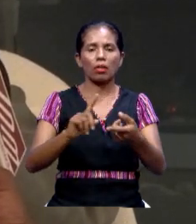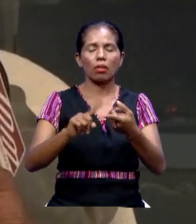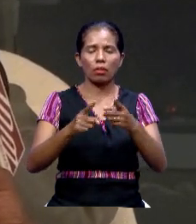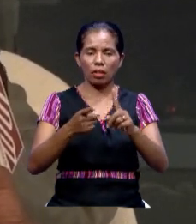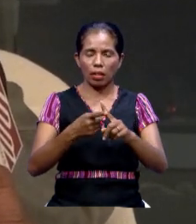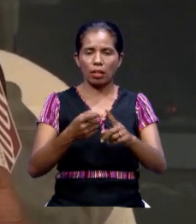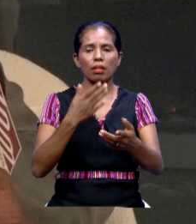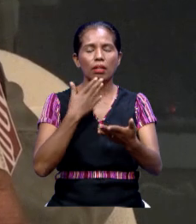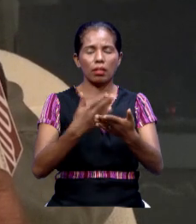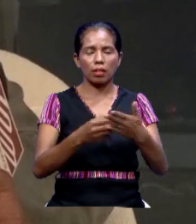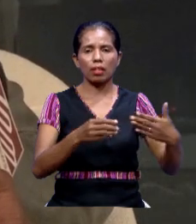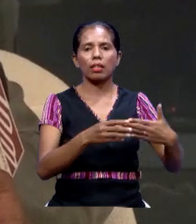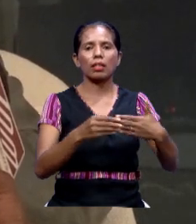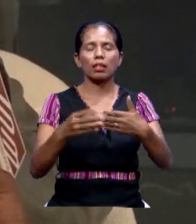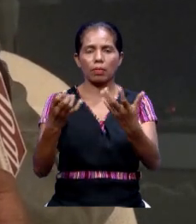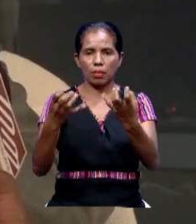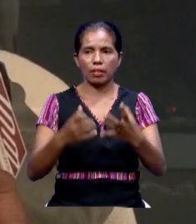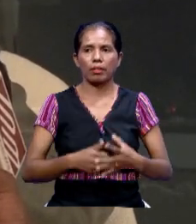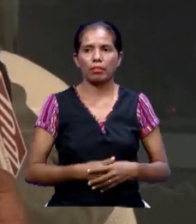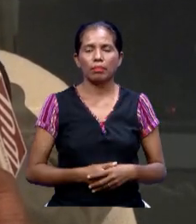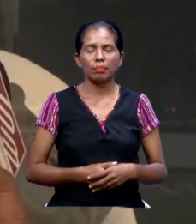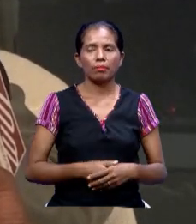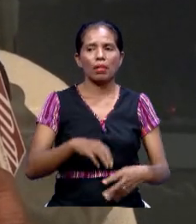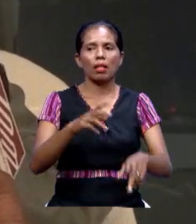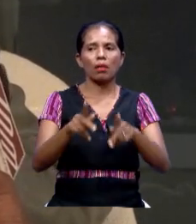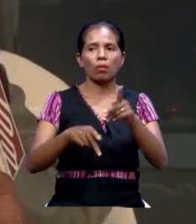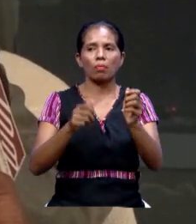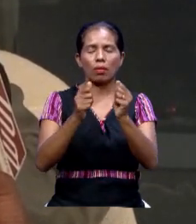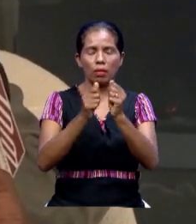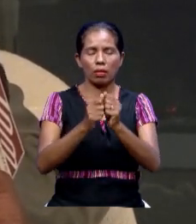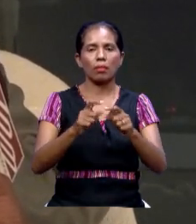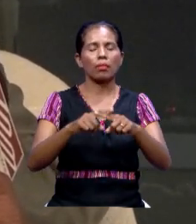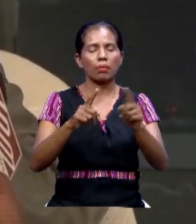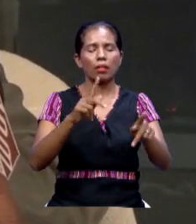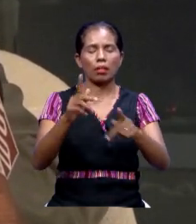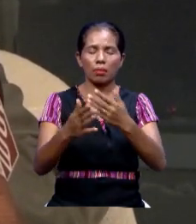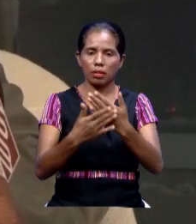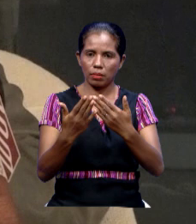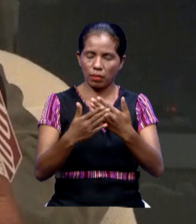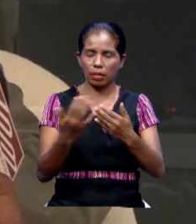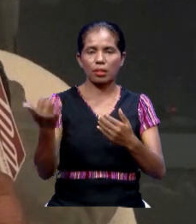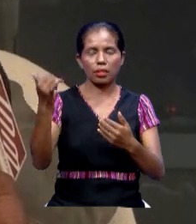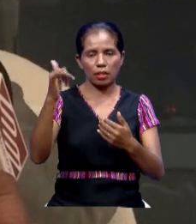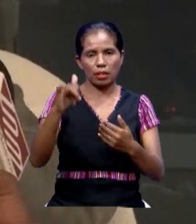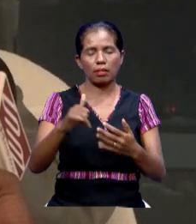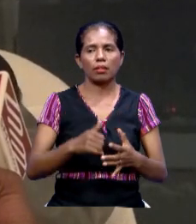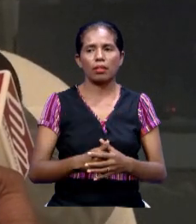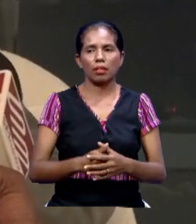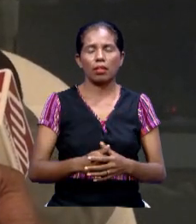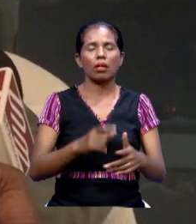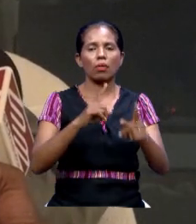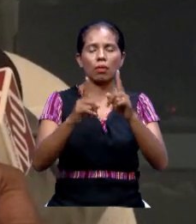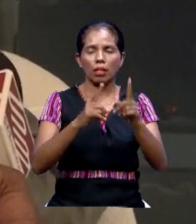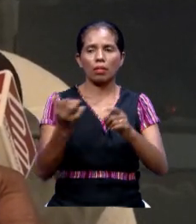o líder se roi oi. O ema líder se roi, mas o ema simples moço. E explica para